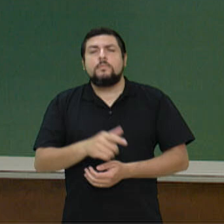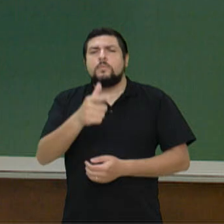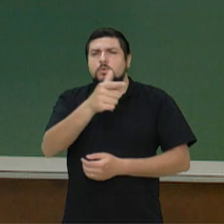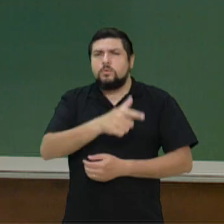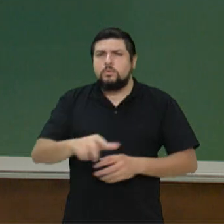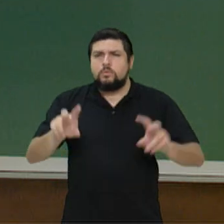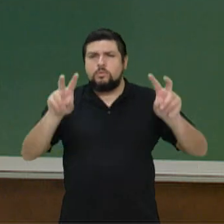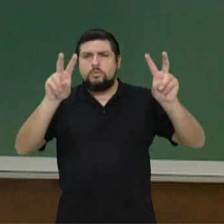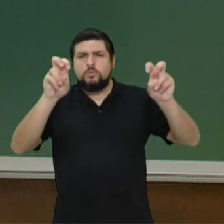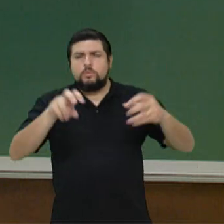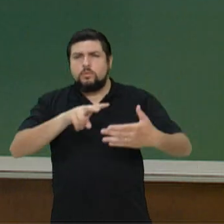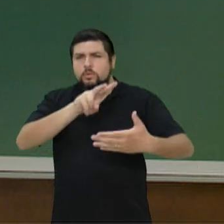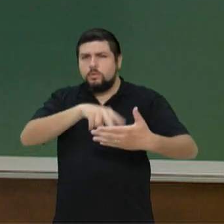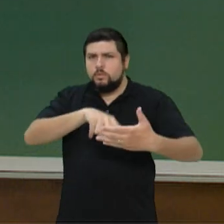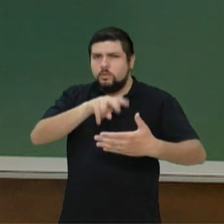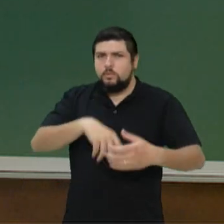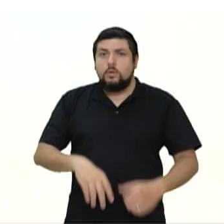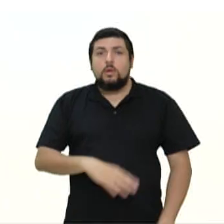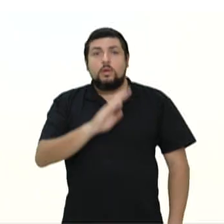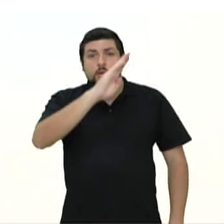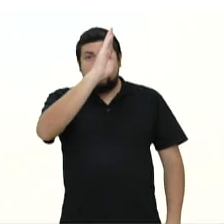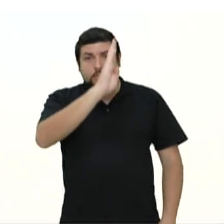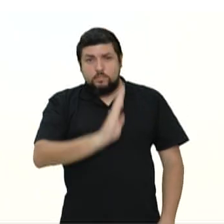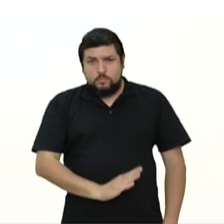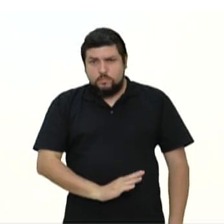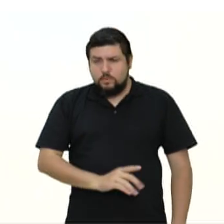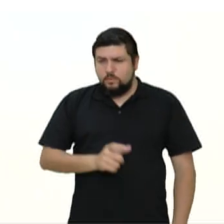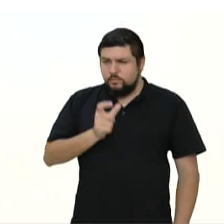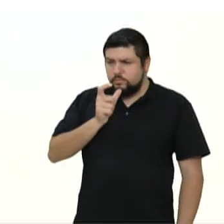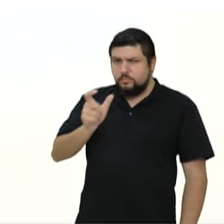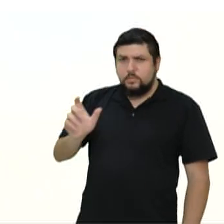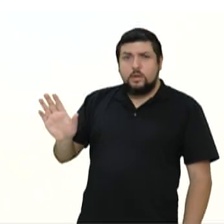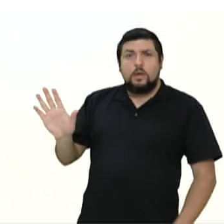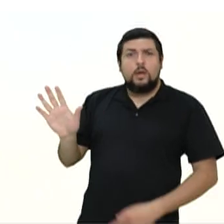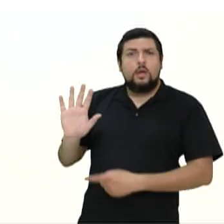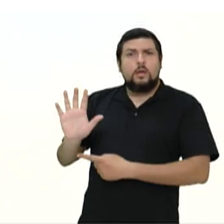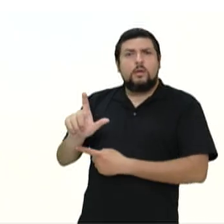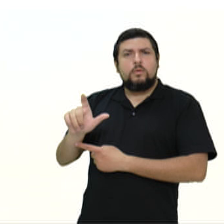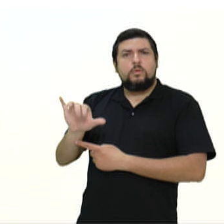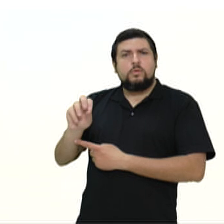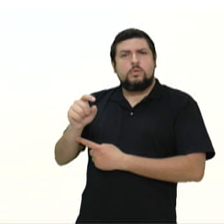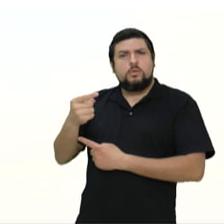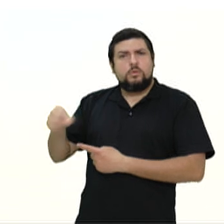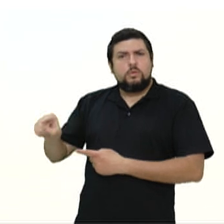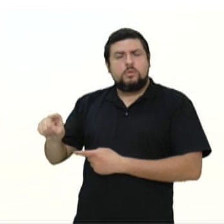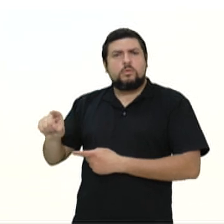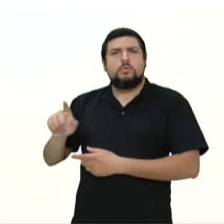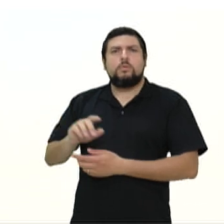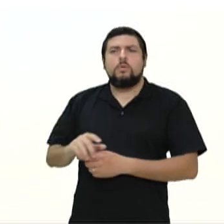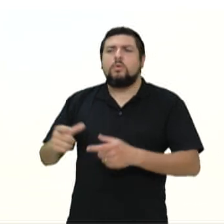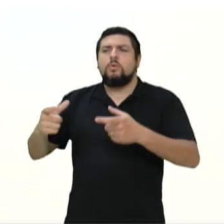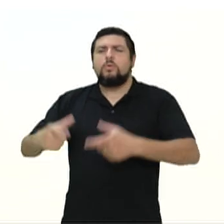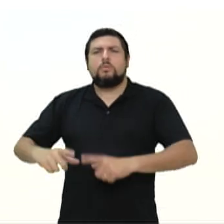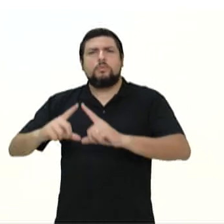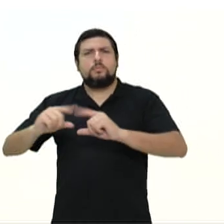da reportagem. Brasil diz adeus ao maior lixão da América Latina, em